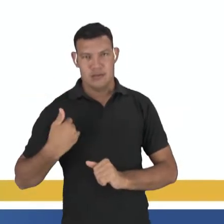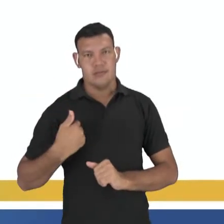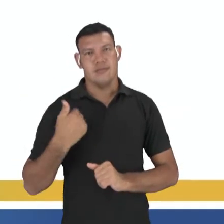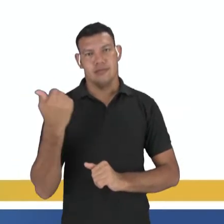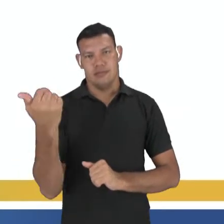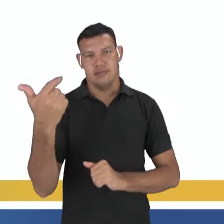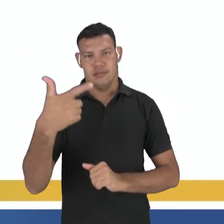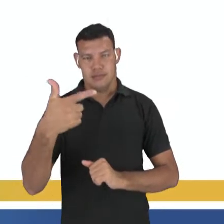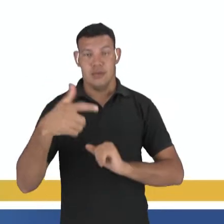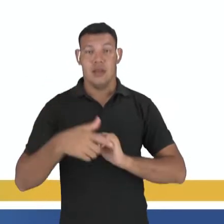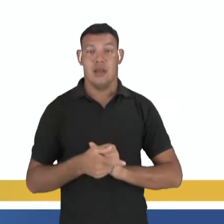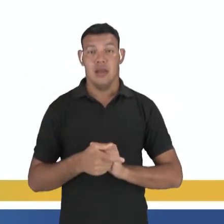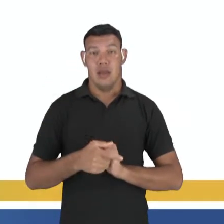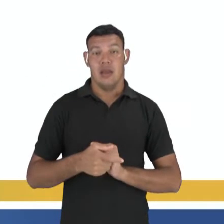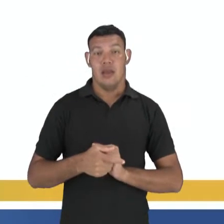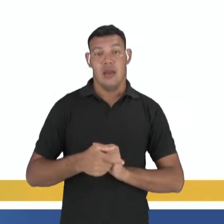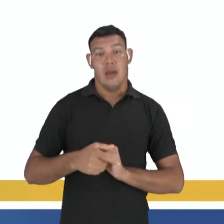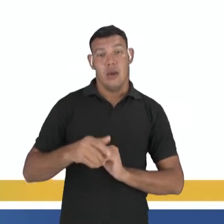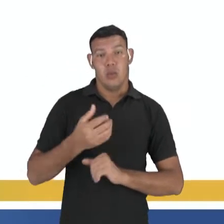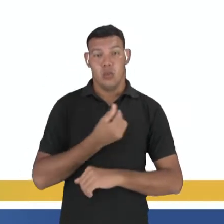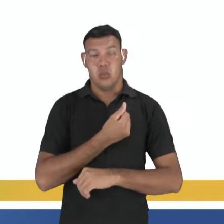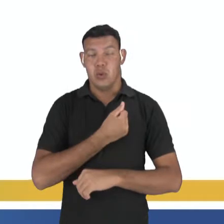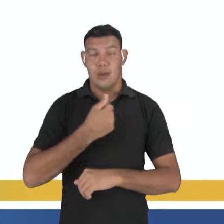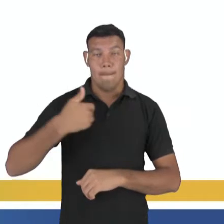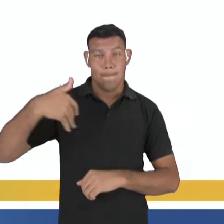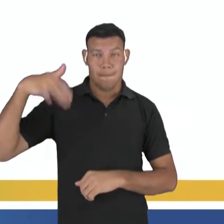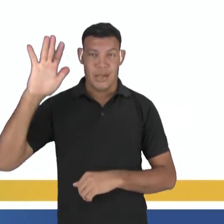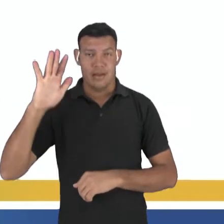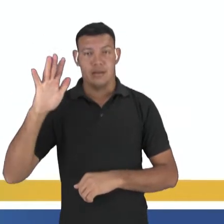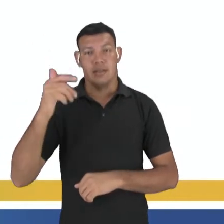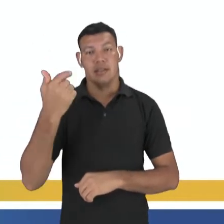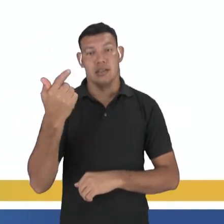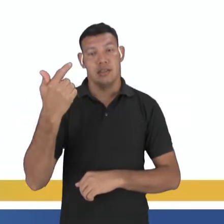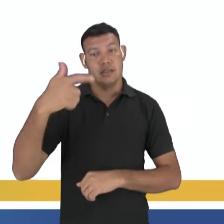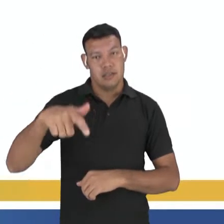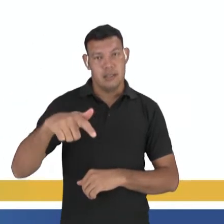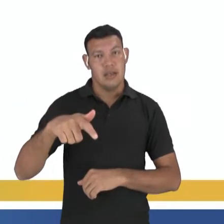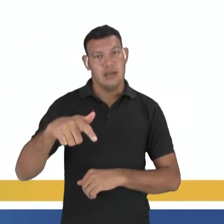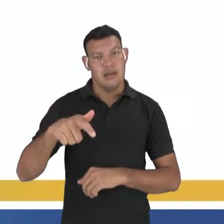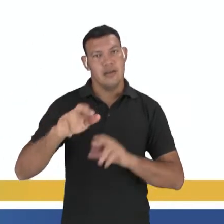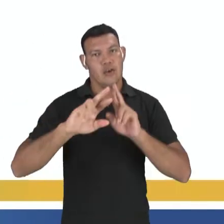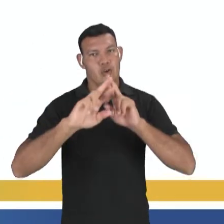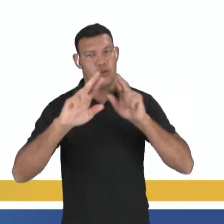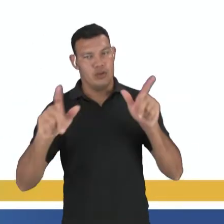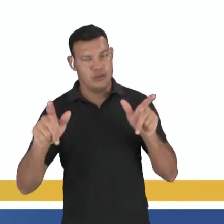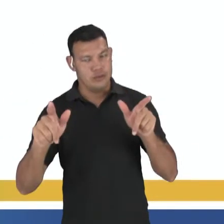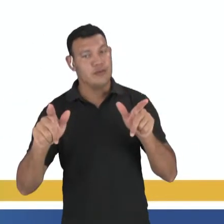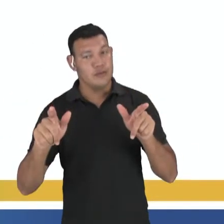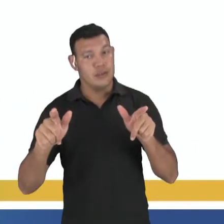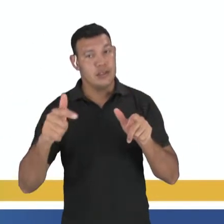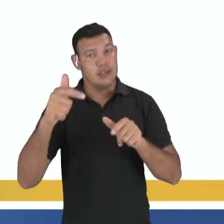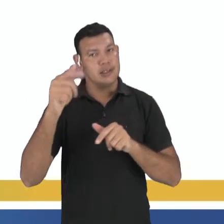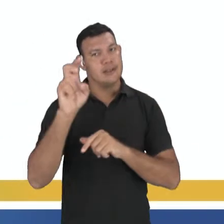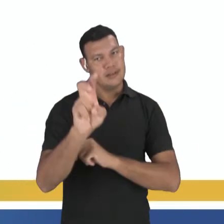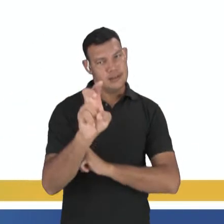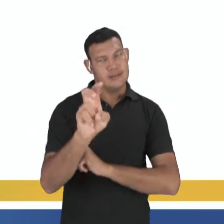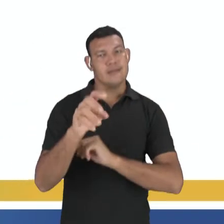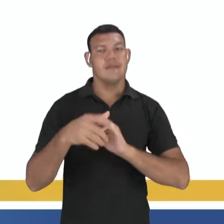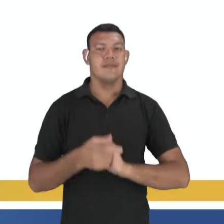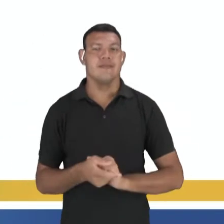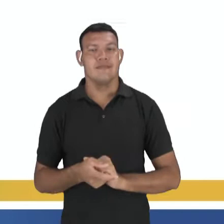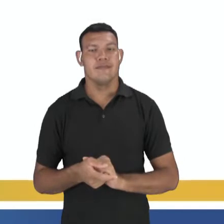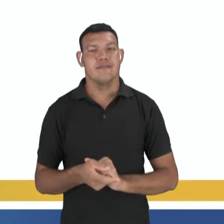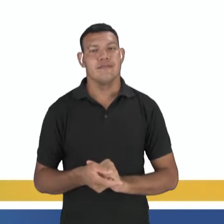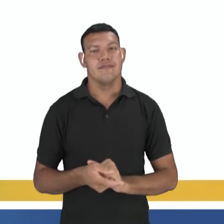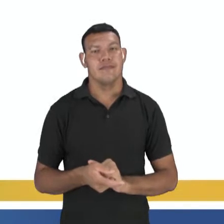12 anos e a maior é 17. Então, qual é a diferença? 5. Então, 17 menos 12 dá 5. Então, 5